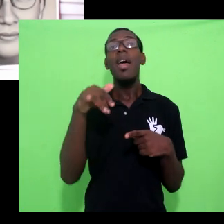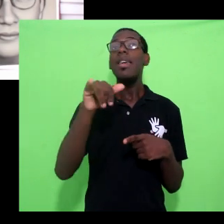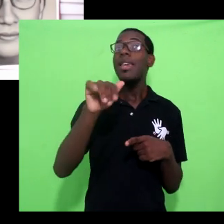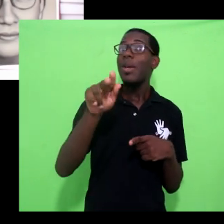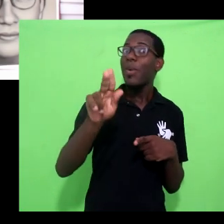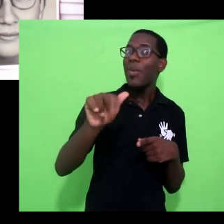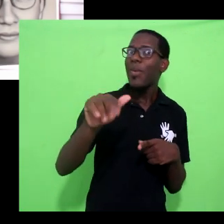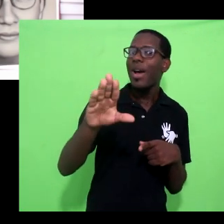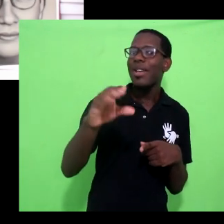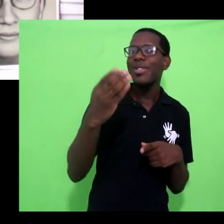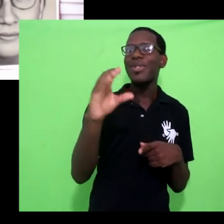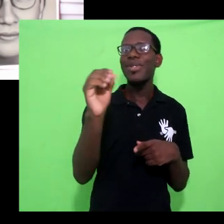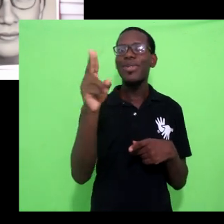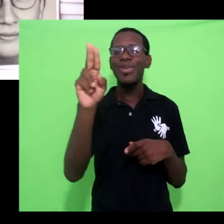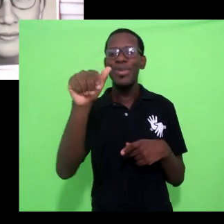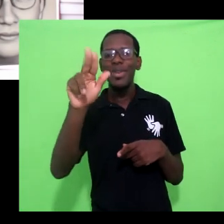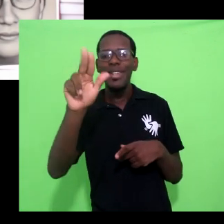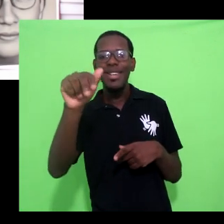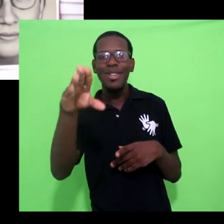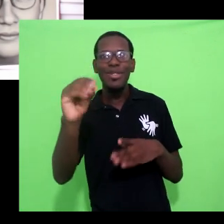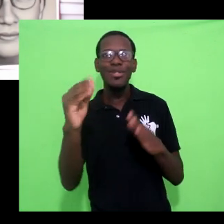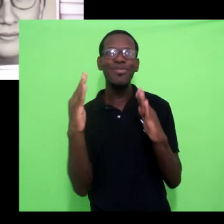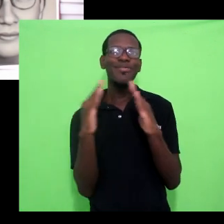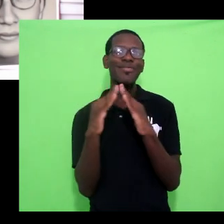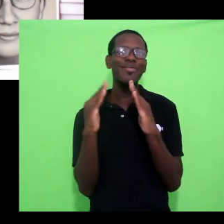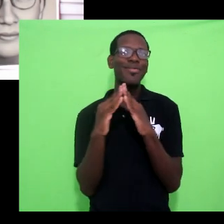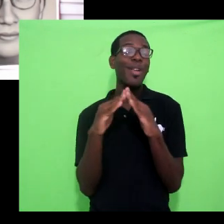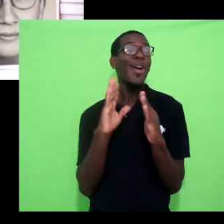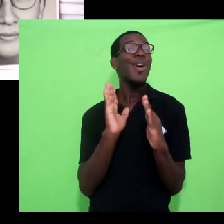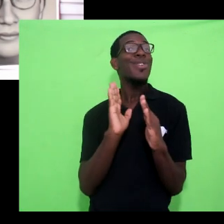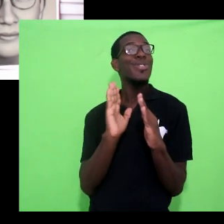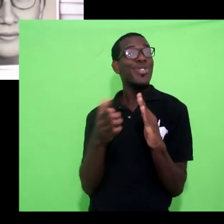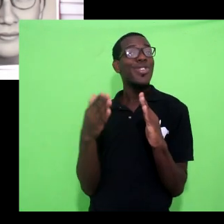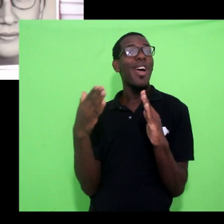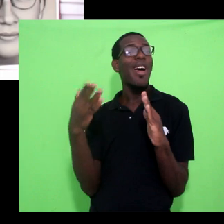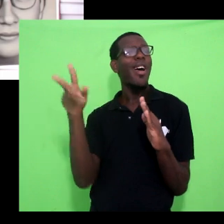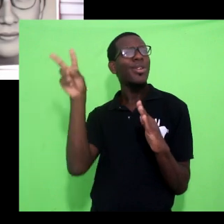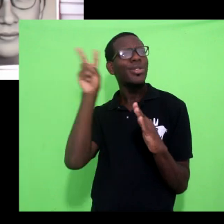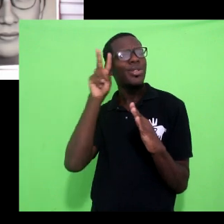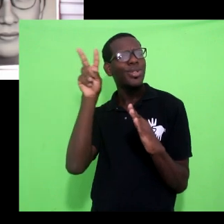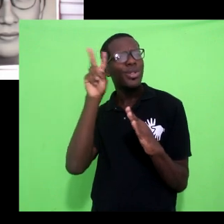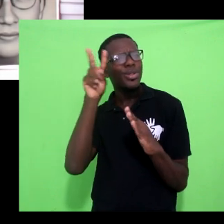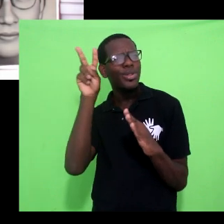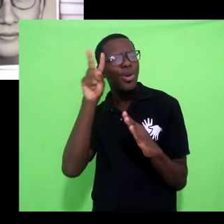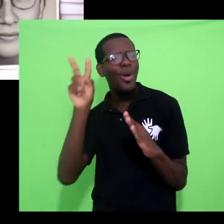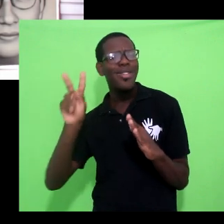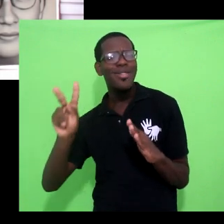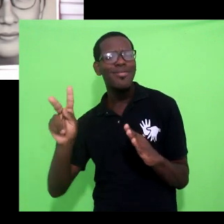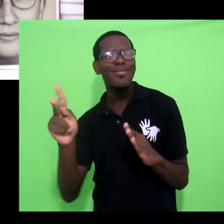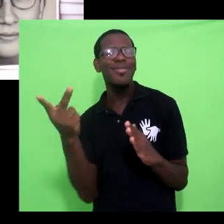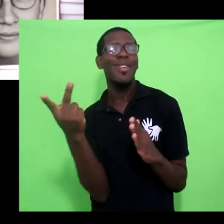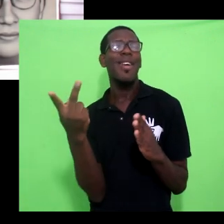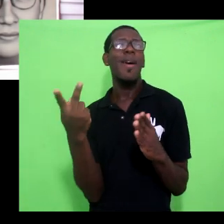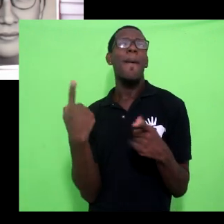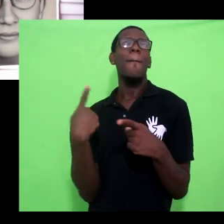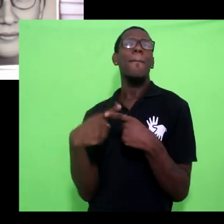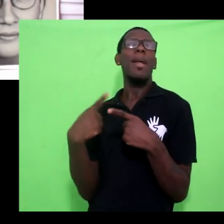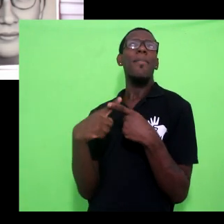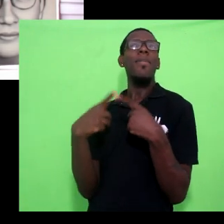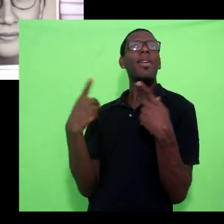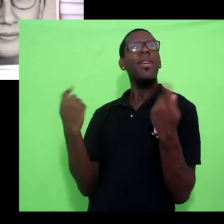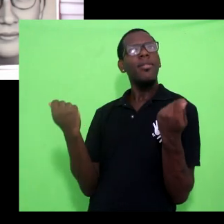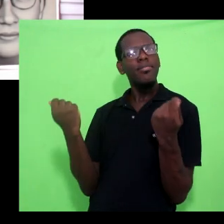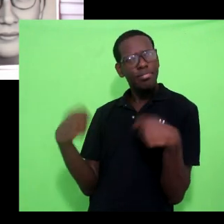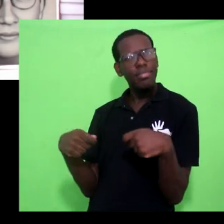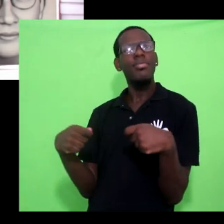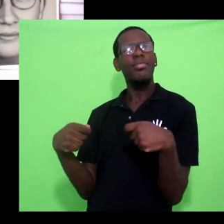cabeça, isso era uma questão natural para mim, né? Por ser iguaçuano, por viver em Nova